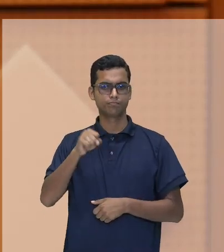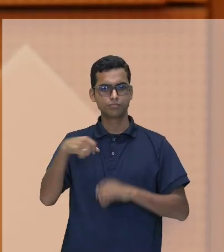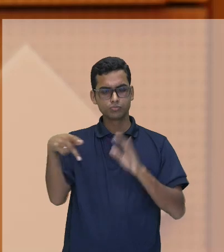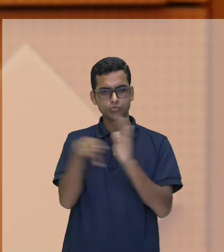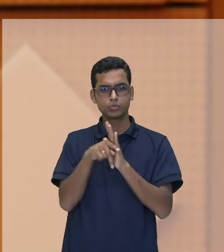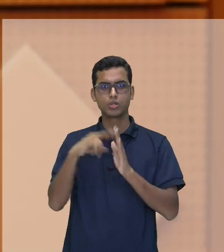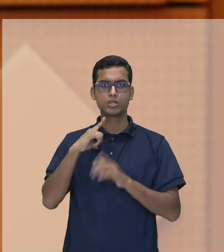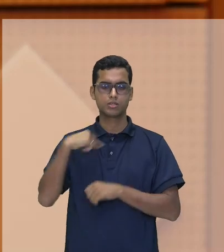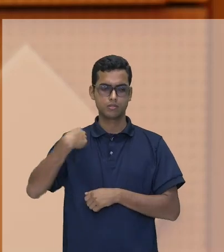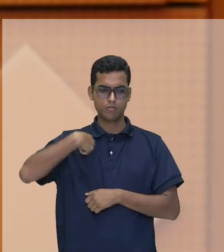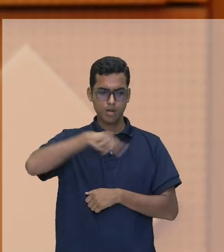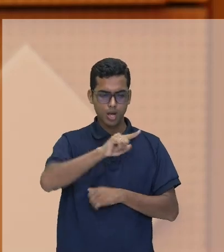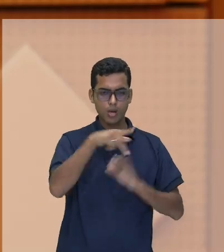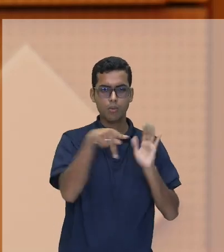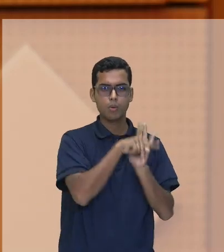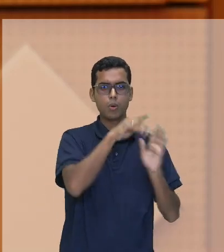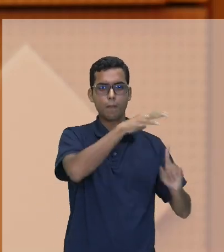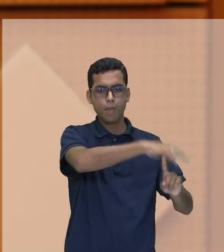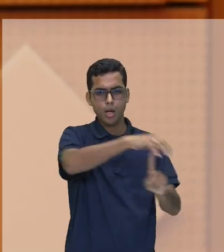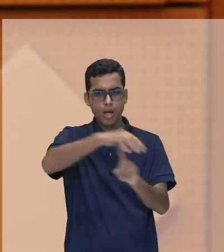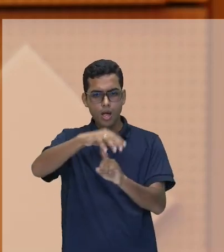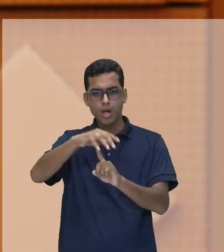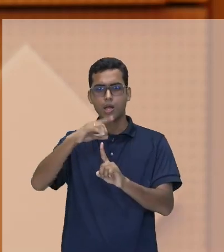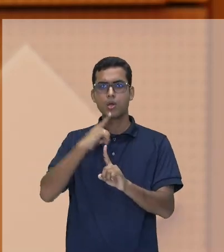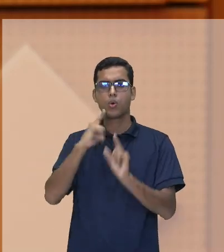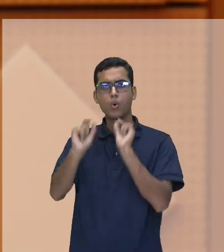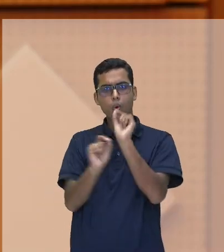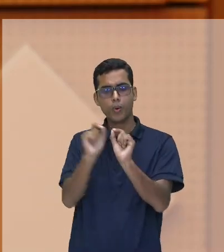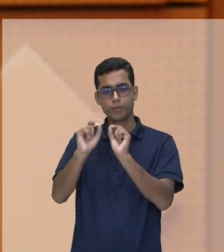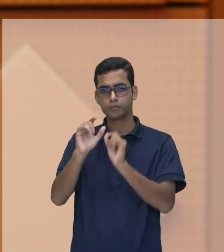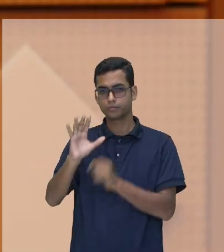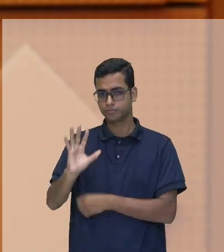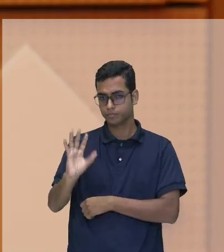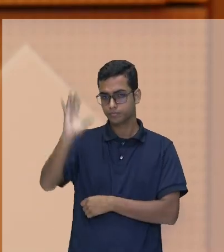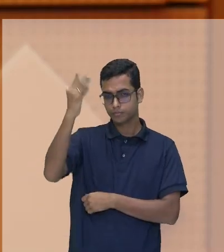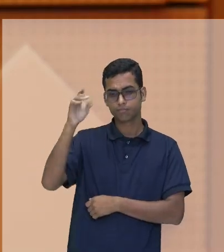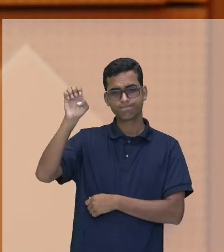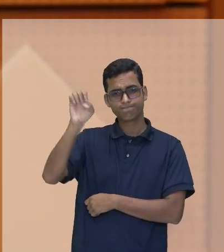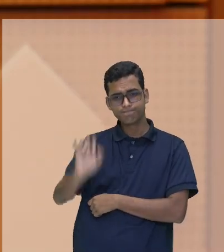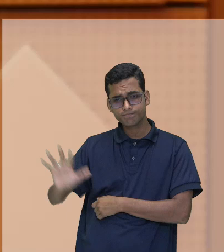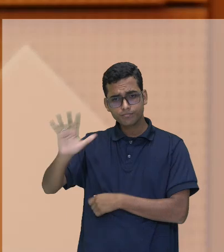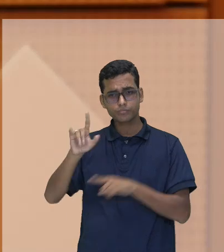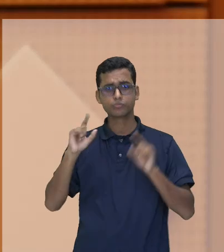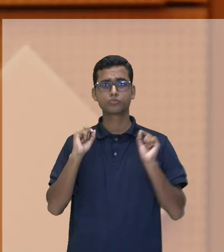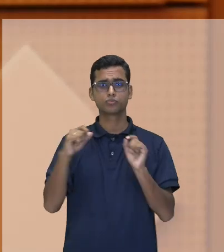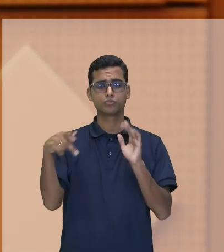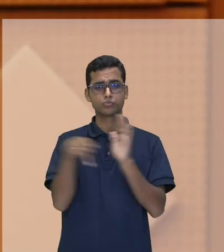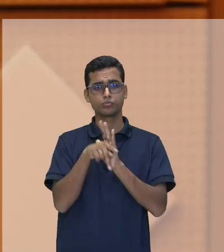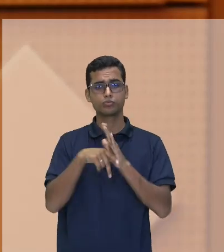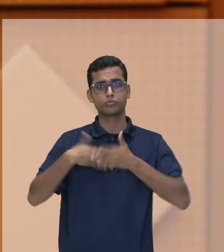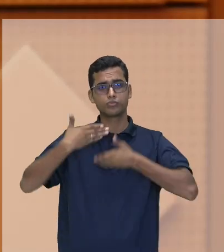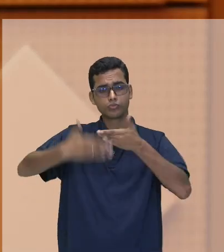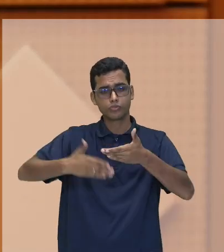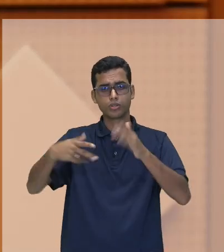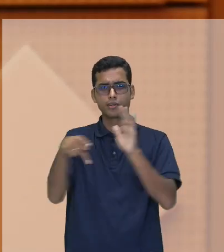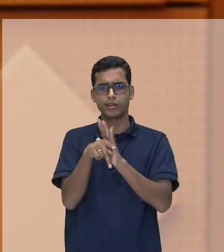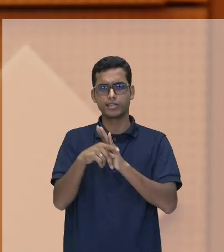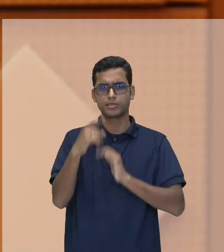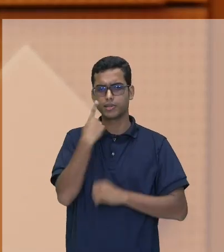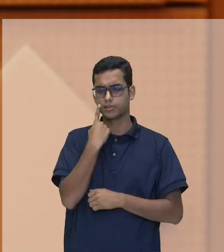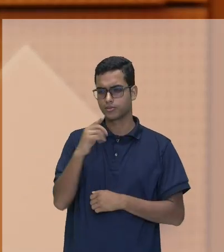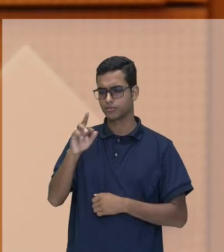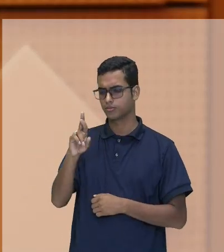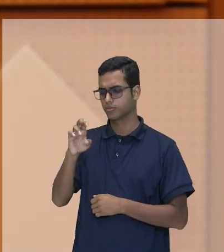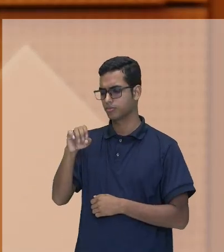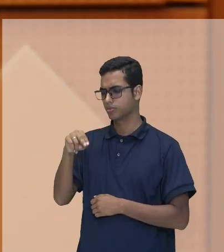a estrutura socioeconômica da Europa durante a transição da Idade Média para a Idade